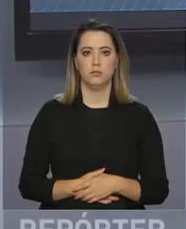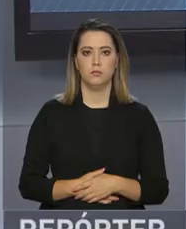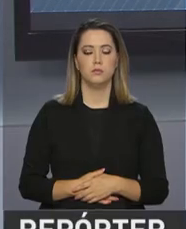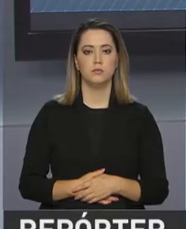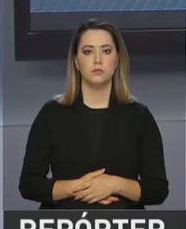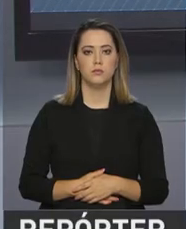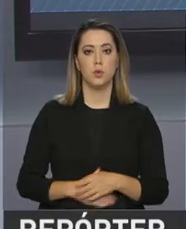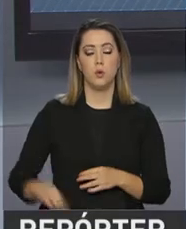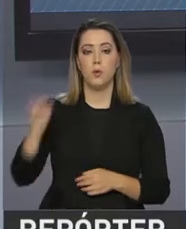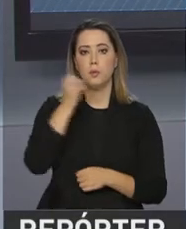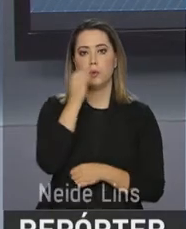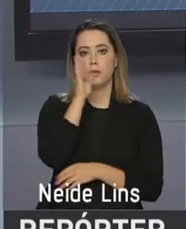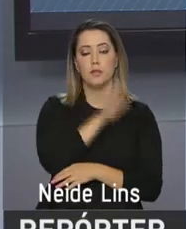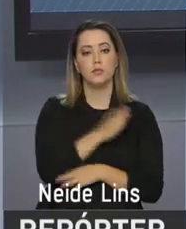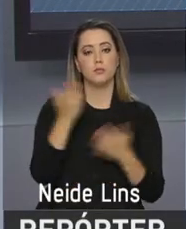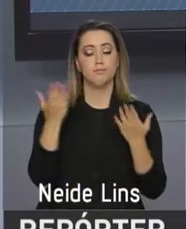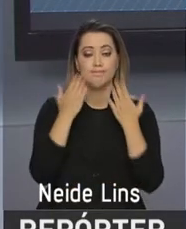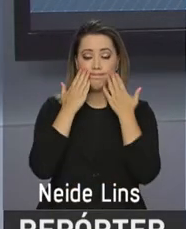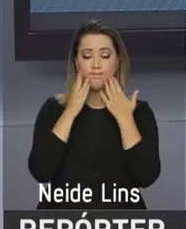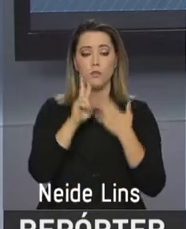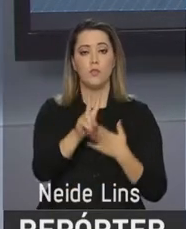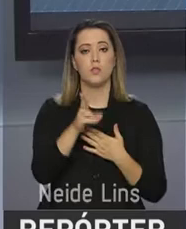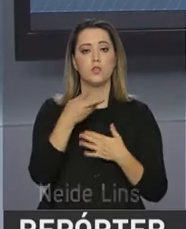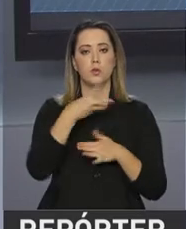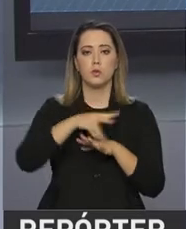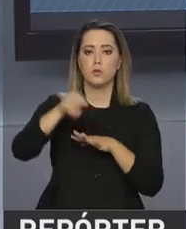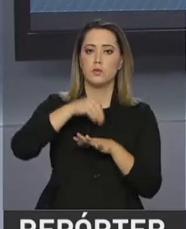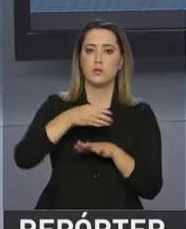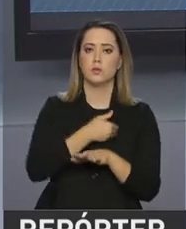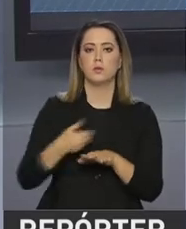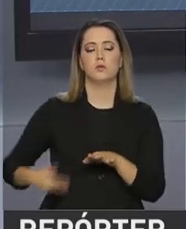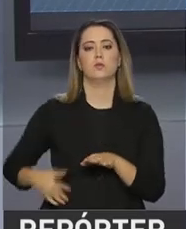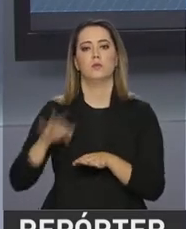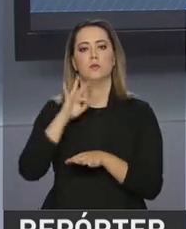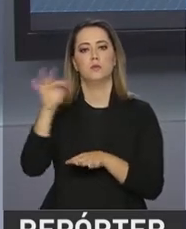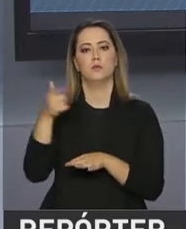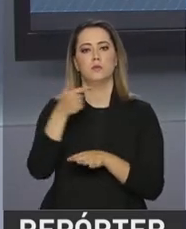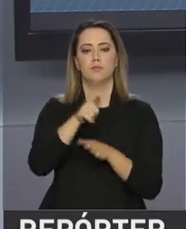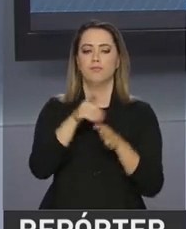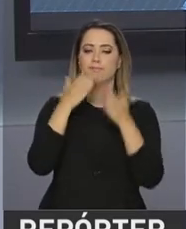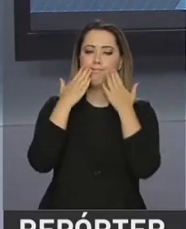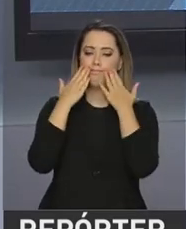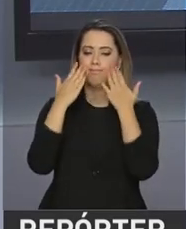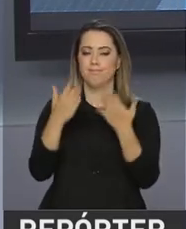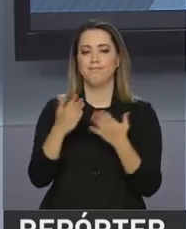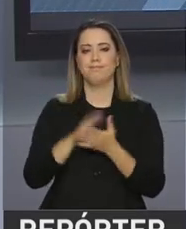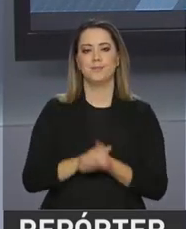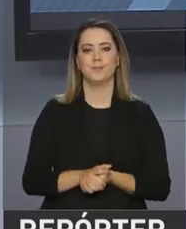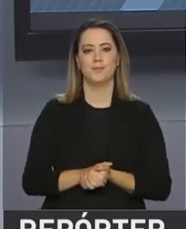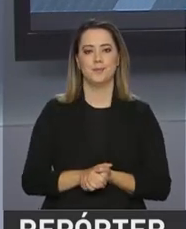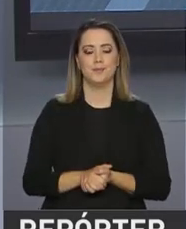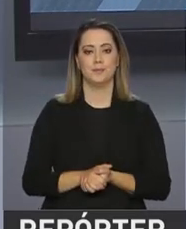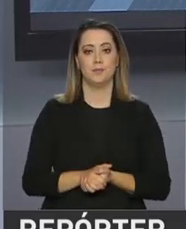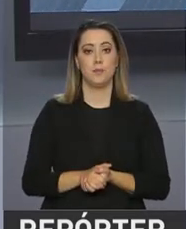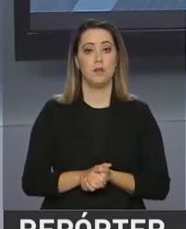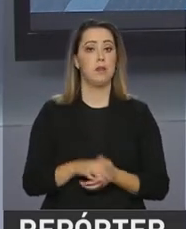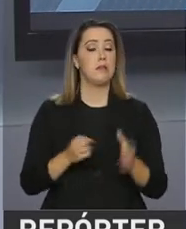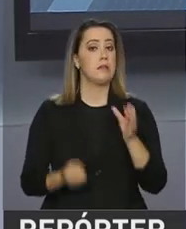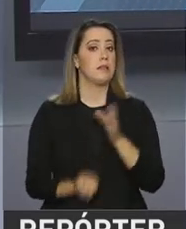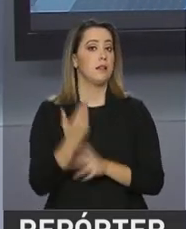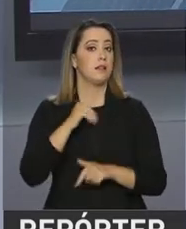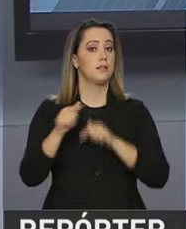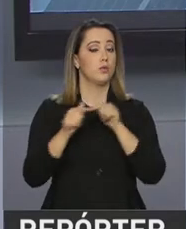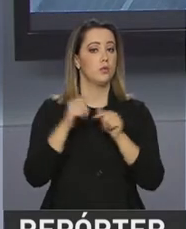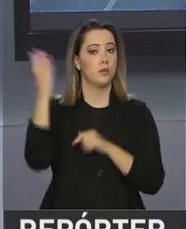olá boa tarde acompanhe agora as notícias do governo federal em mais uma edição do repórter nbr geração de